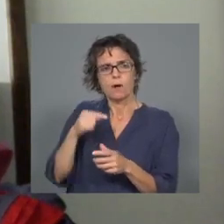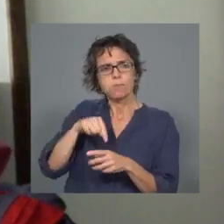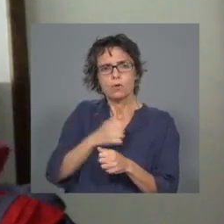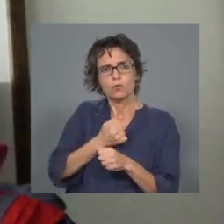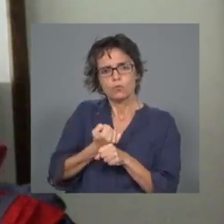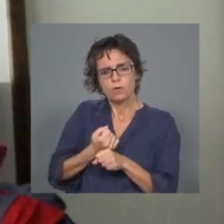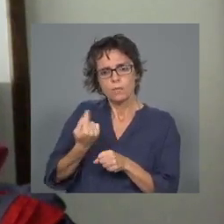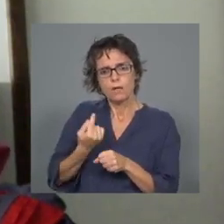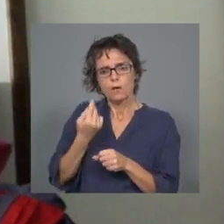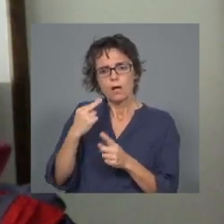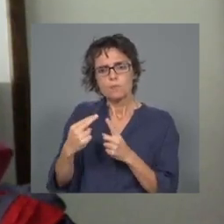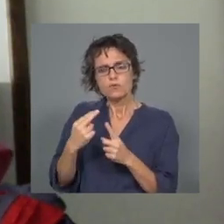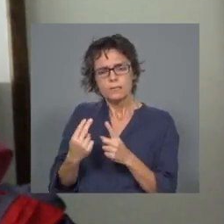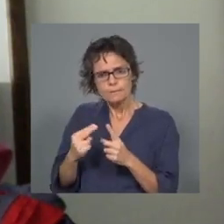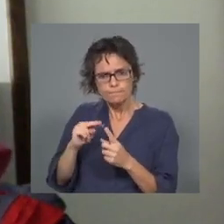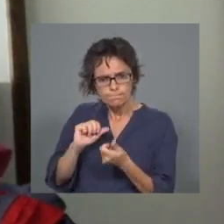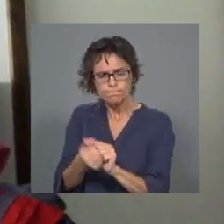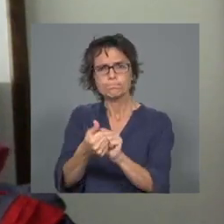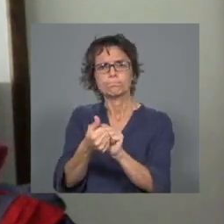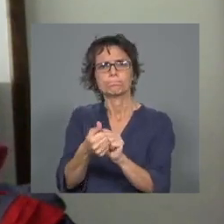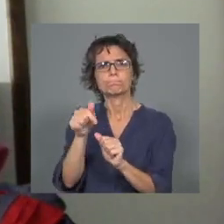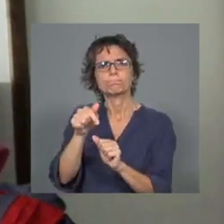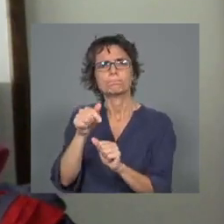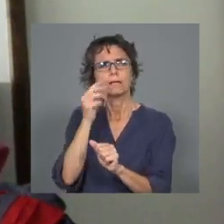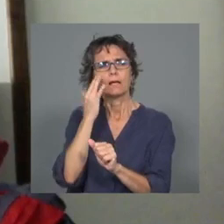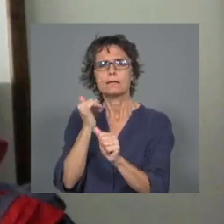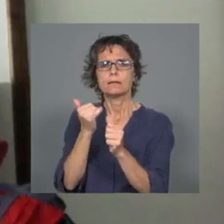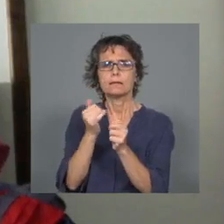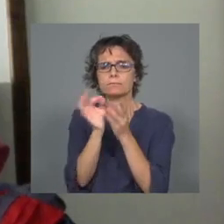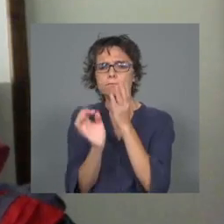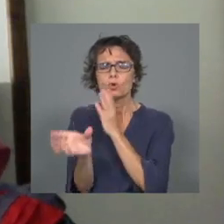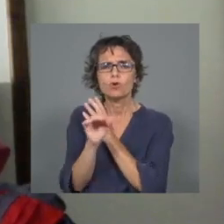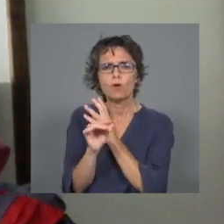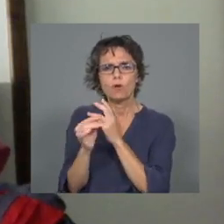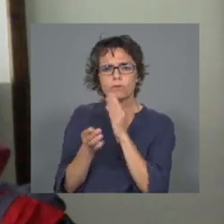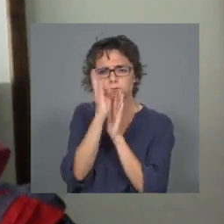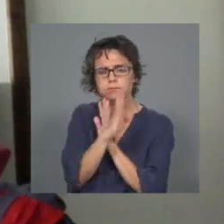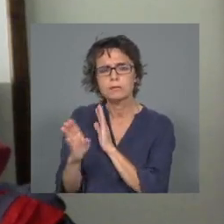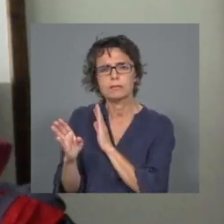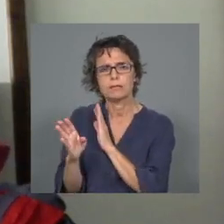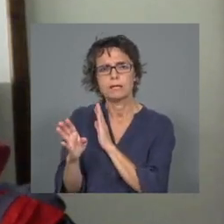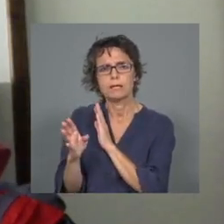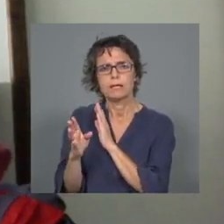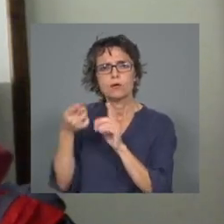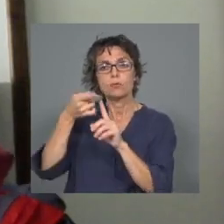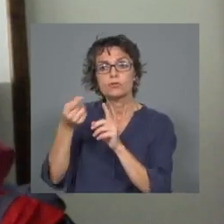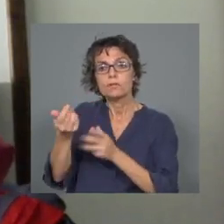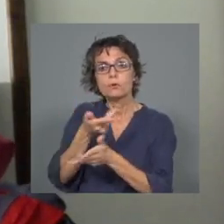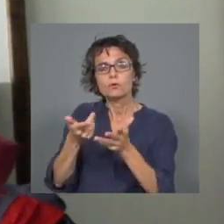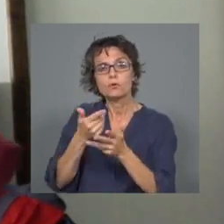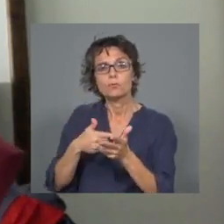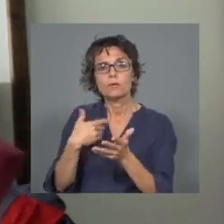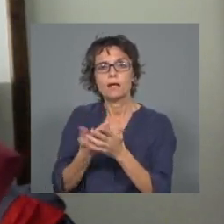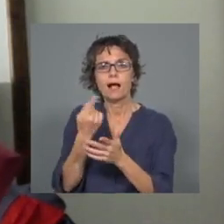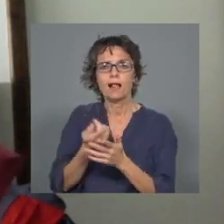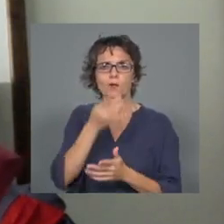forma diferente e a tentar ensaiar novos critérios para de facto esta economia ser uma realidade. E penso